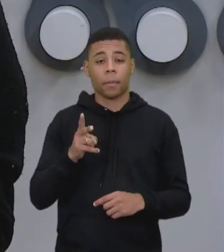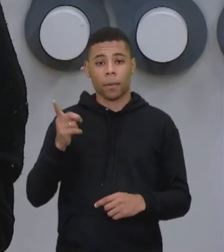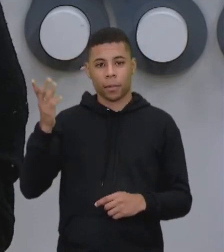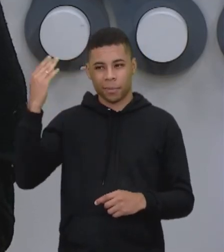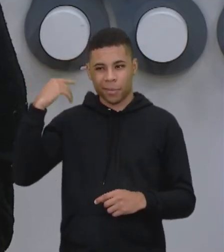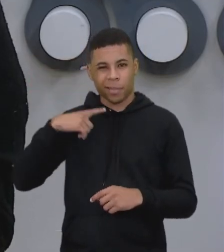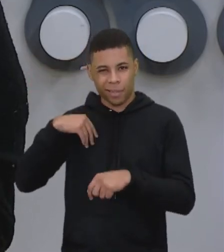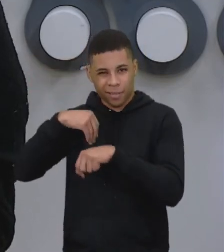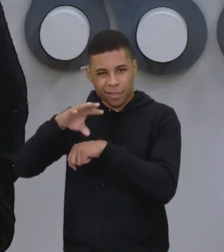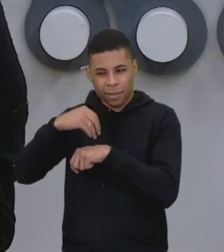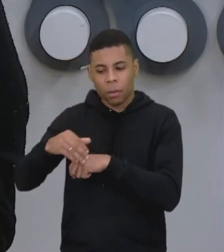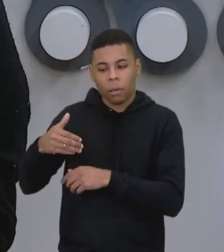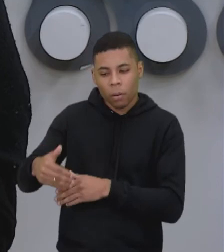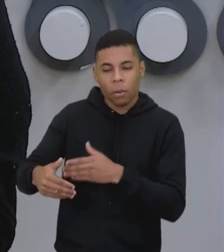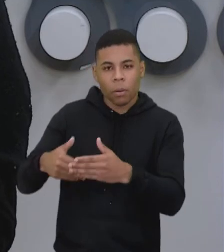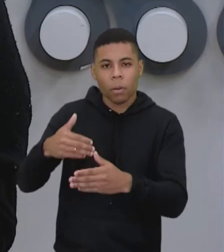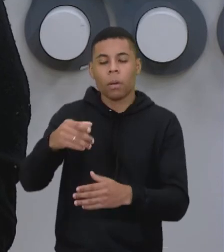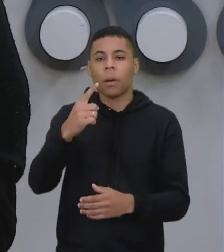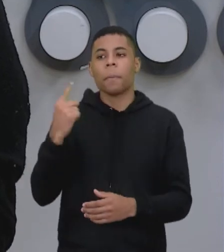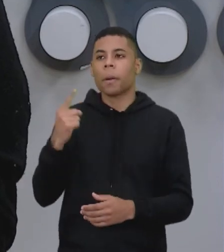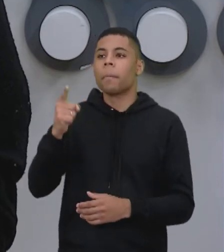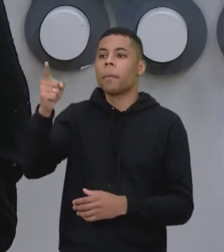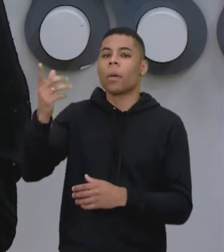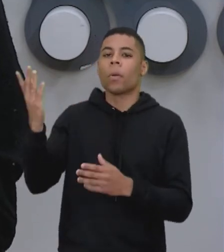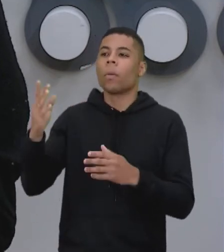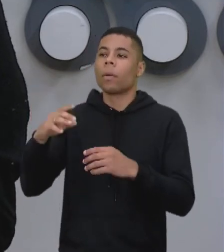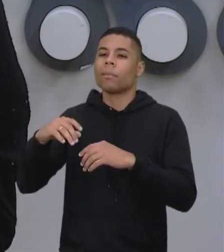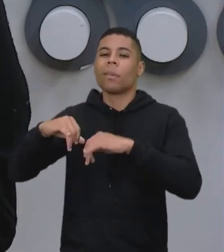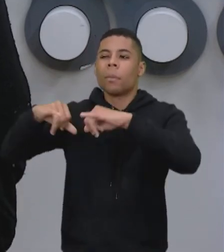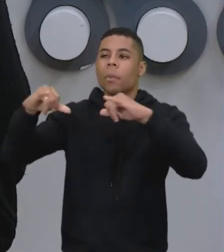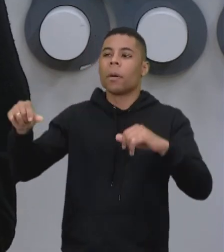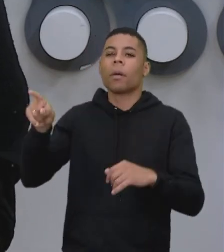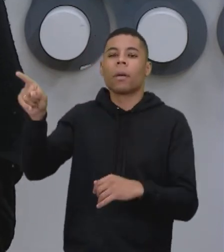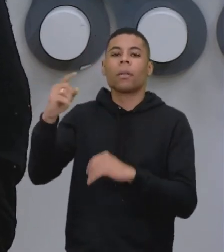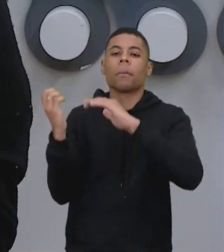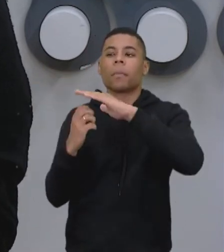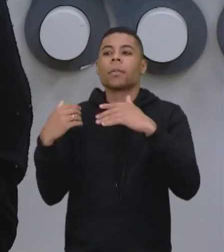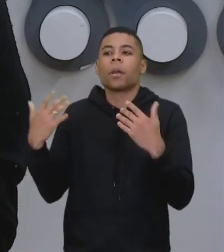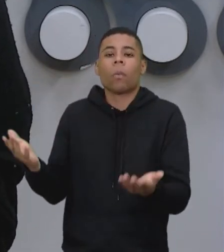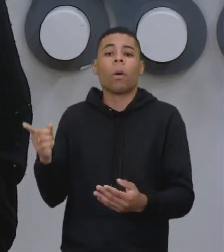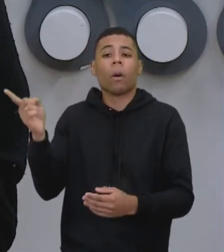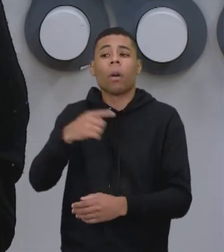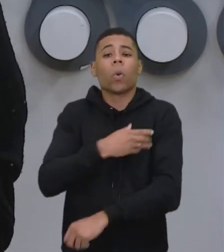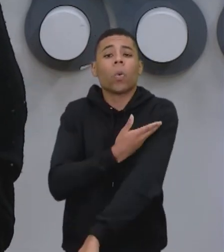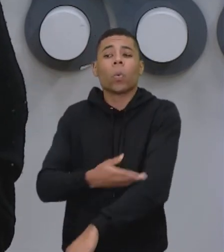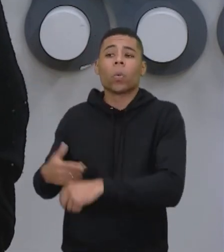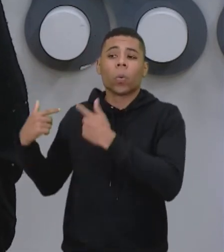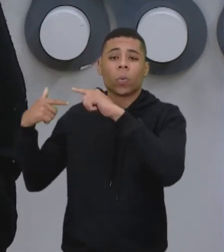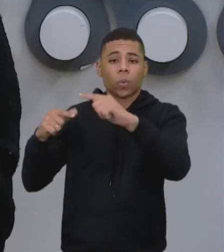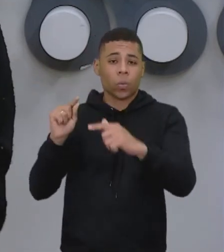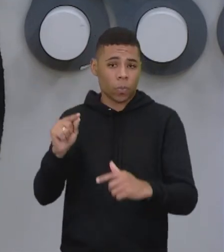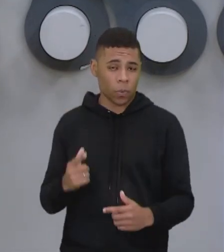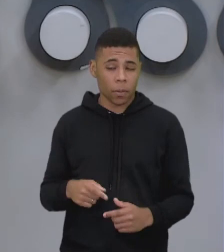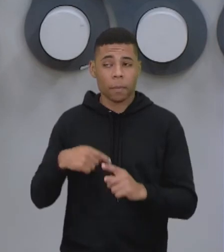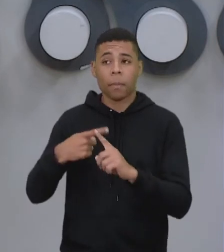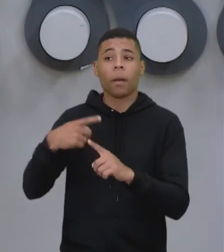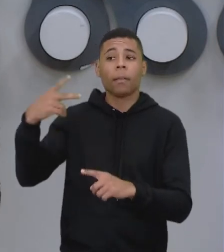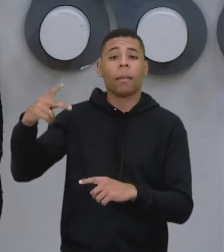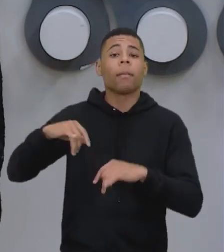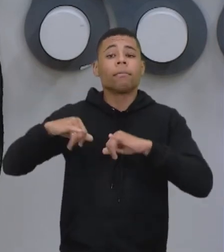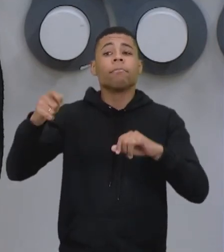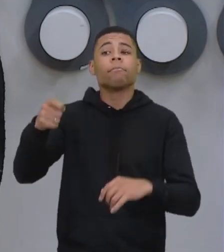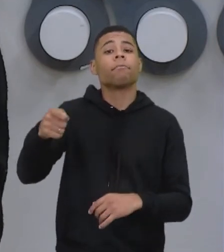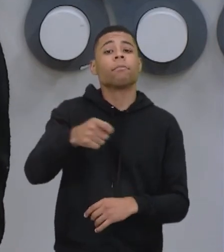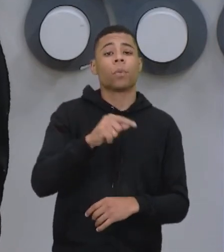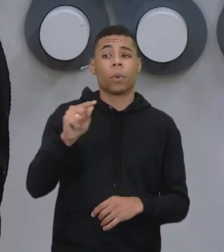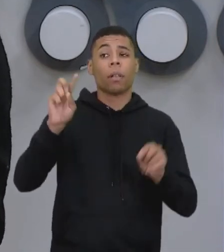passo a passo, né? Verificar qual é o veículo, qual é a tradição desse veículo, as tendências que ele tem, como é que ele sempre aborda, quais são os temas que